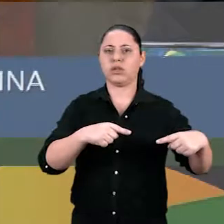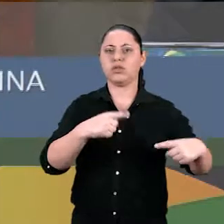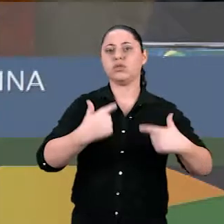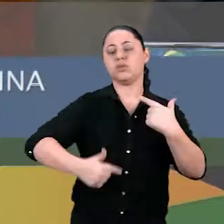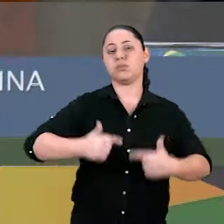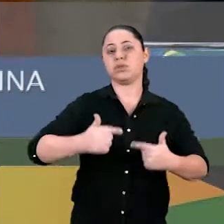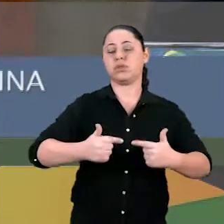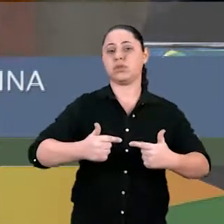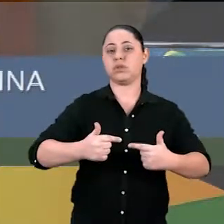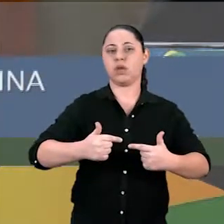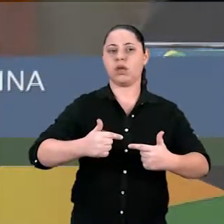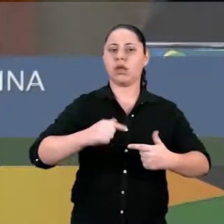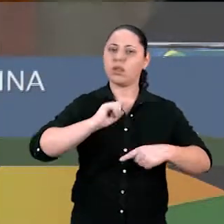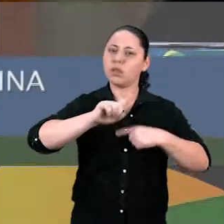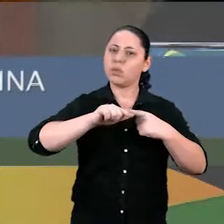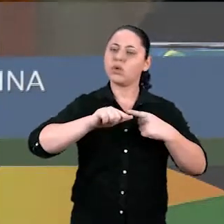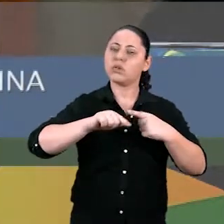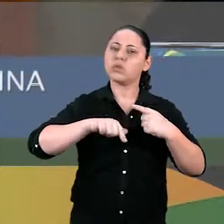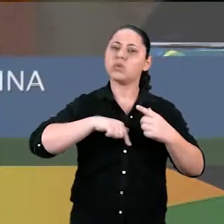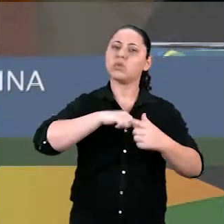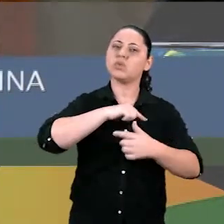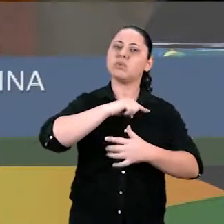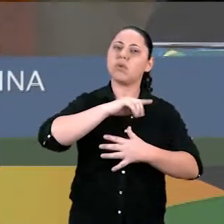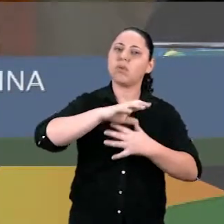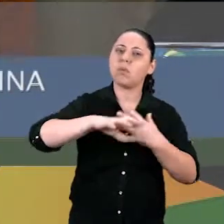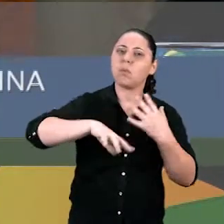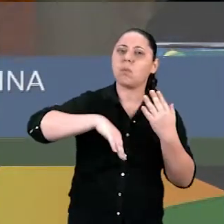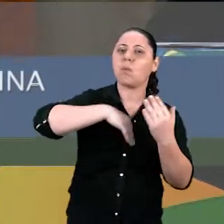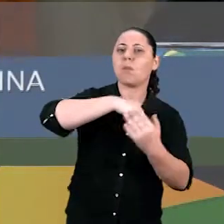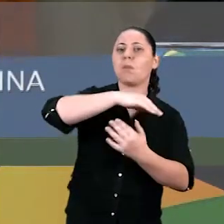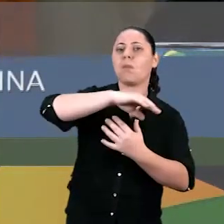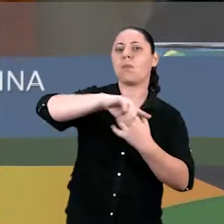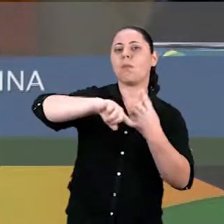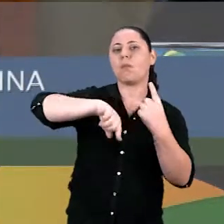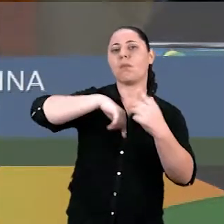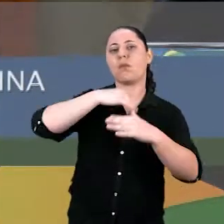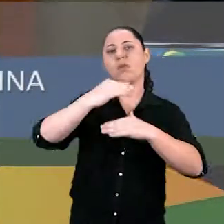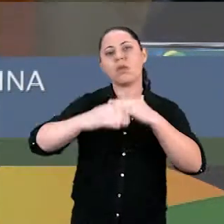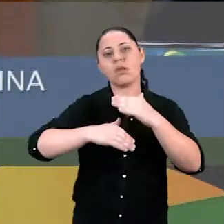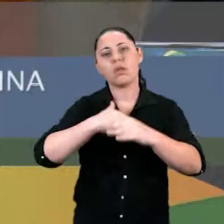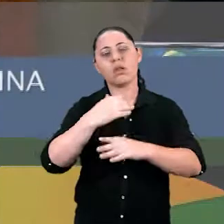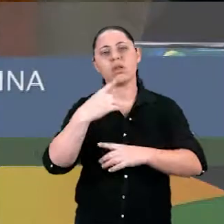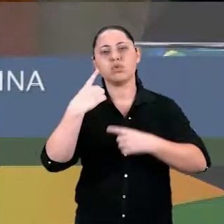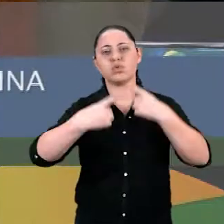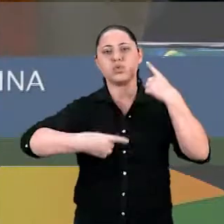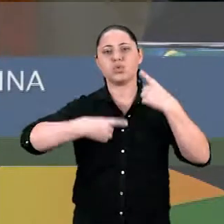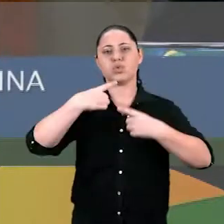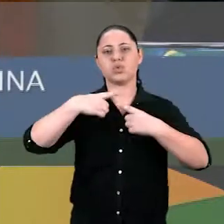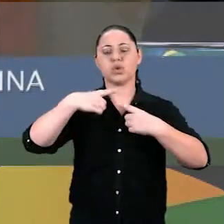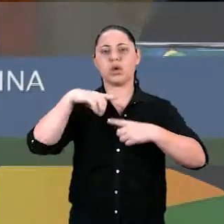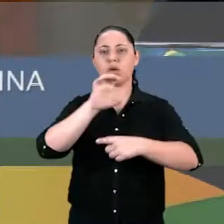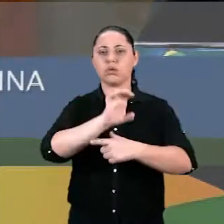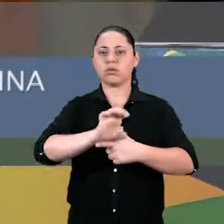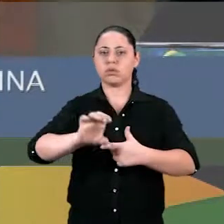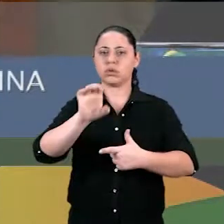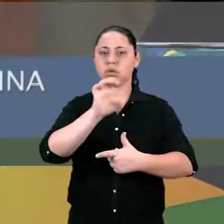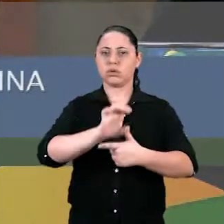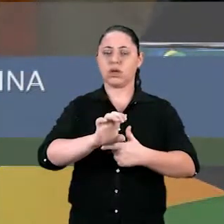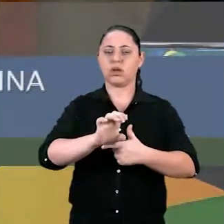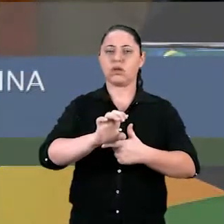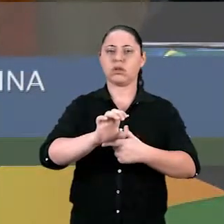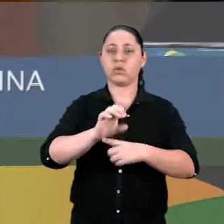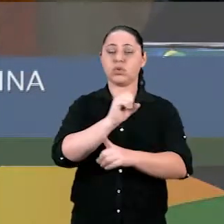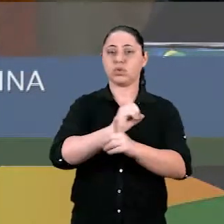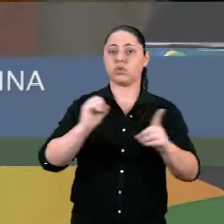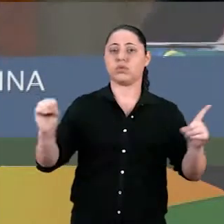antipolítica. E, nesse movimento, ele se retirou de maneira evidente das principais discussões sobre o Estado, sobre